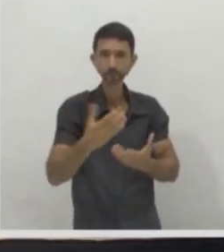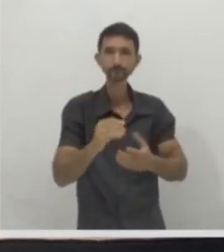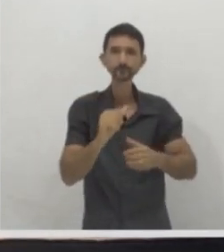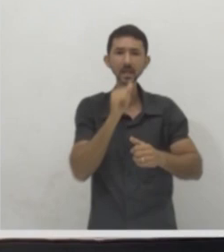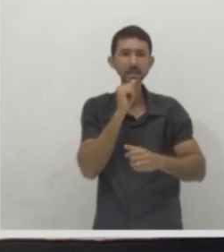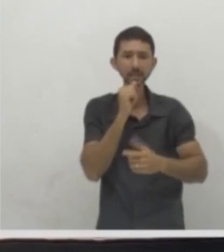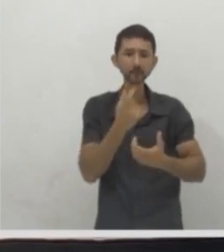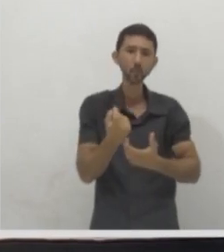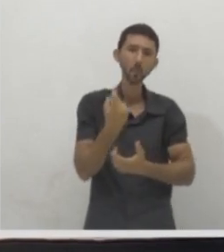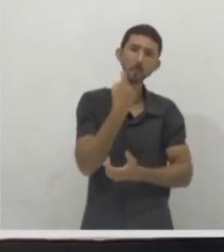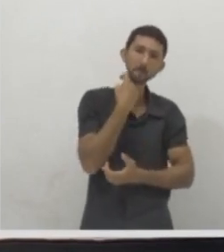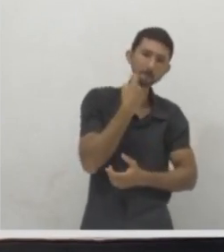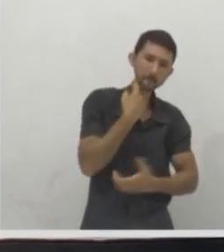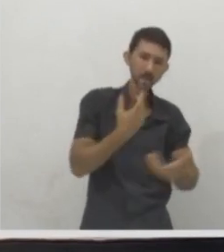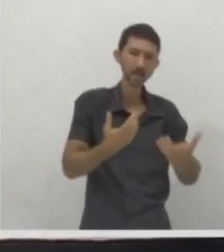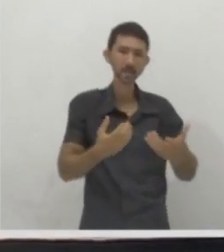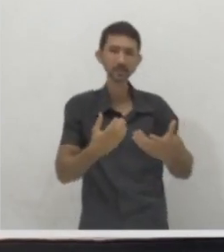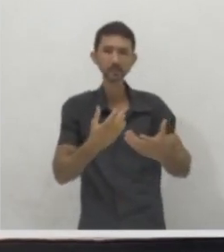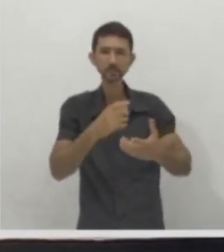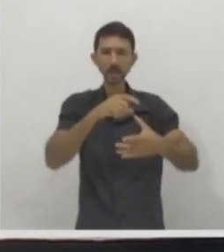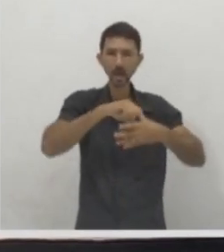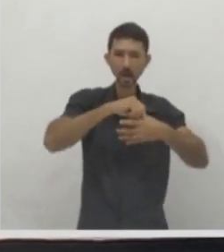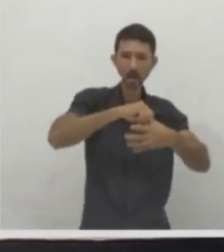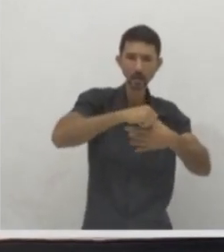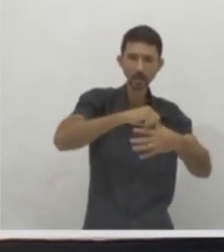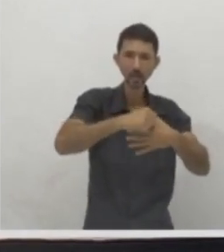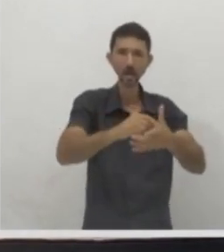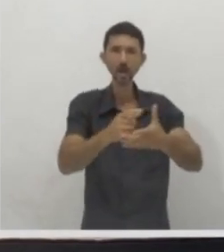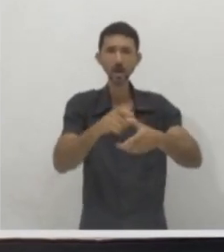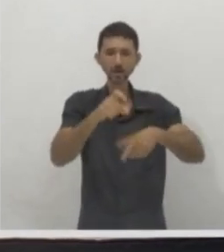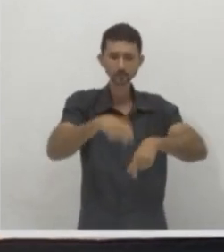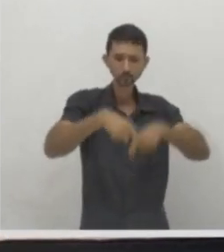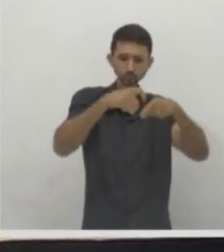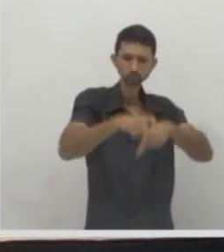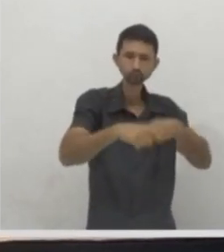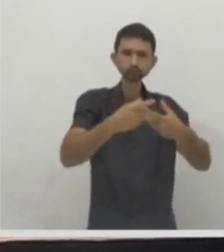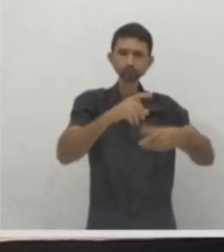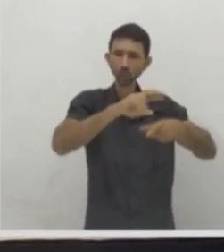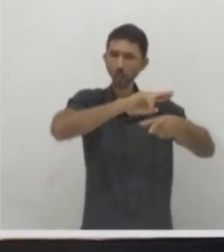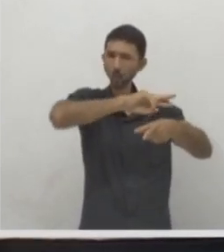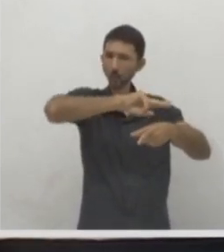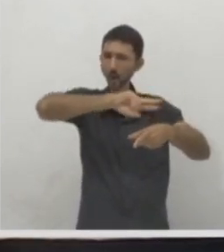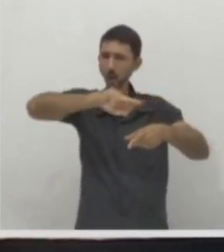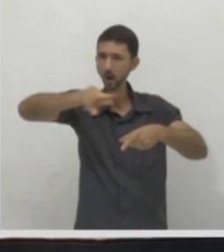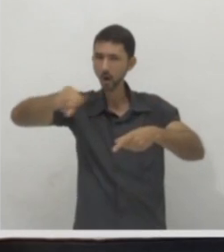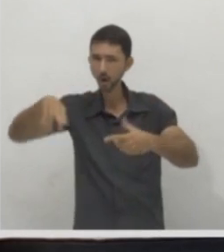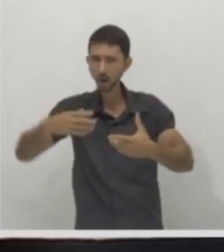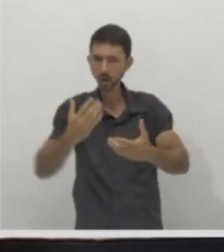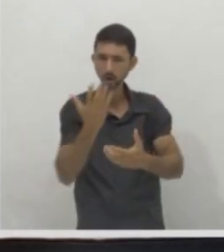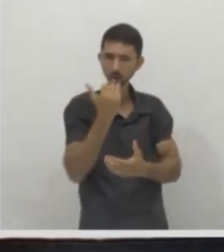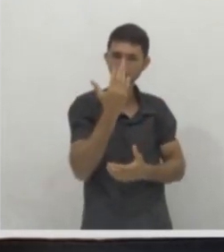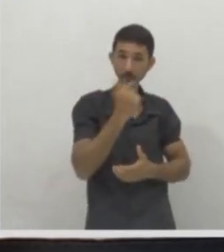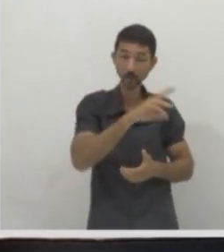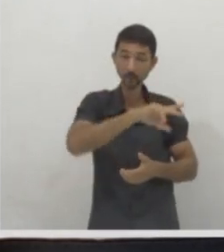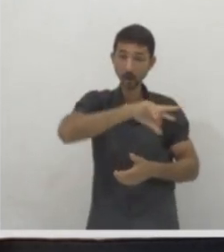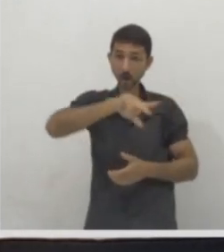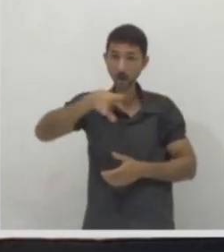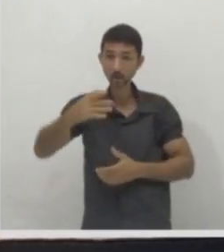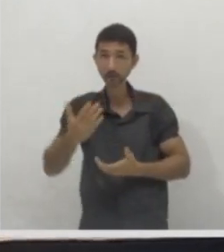da pesca, da coleta, da agricultura, da criação de determinados animais, vai começar a